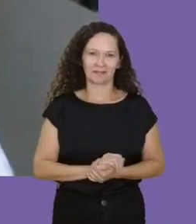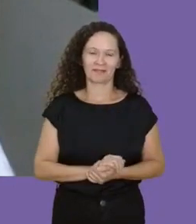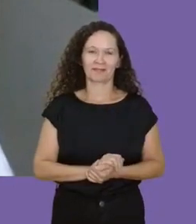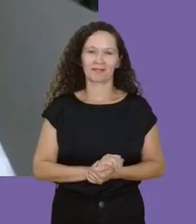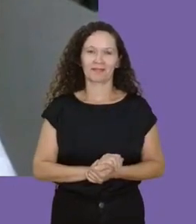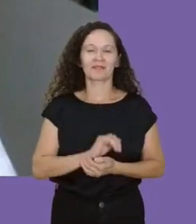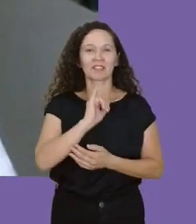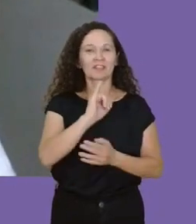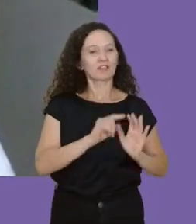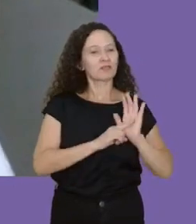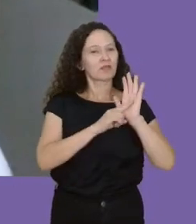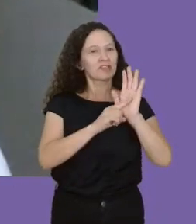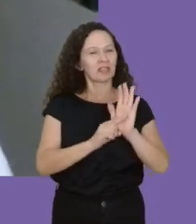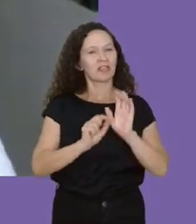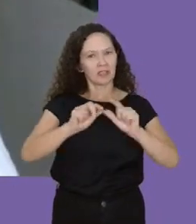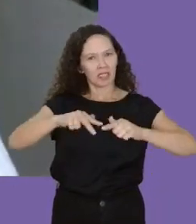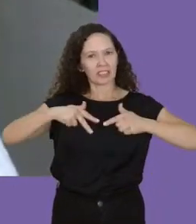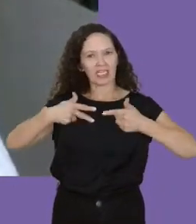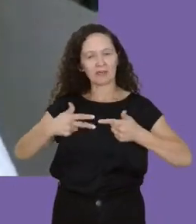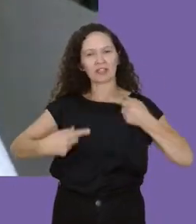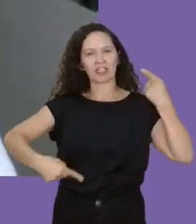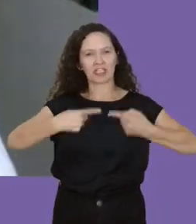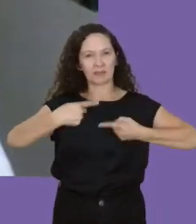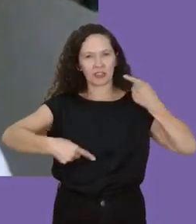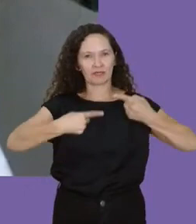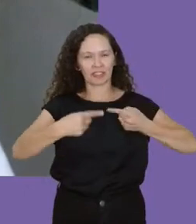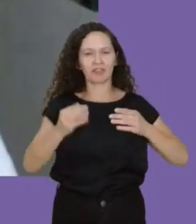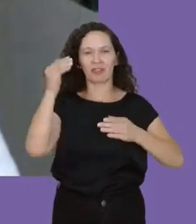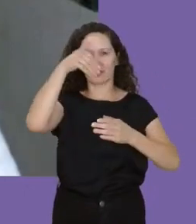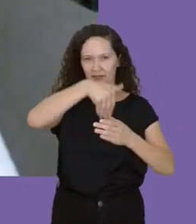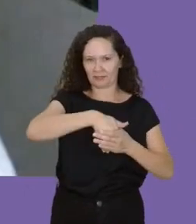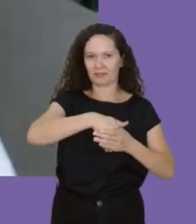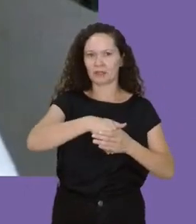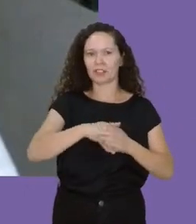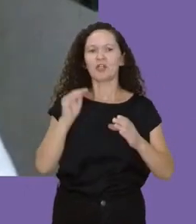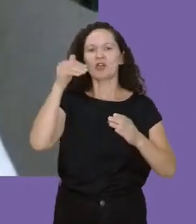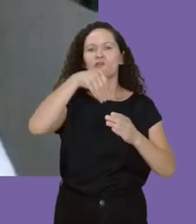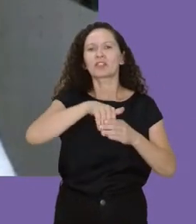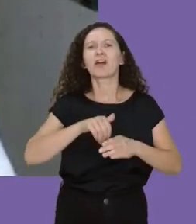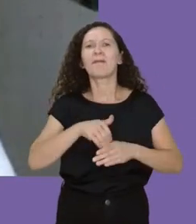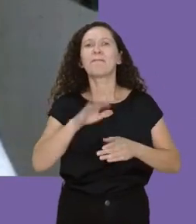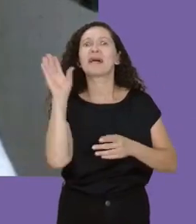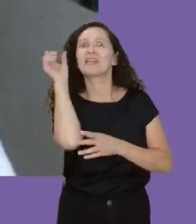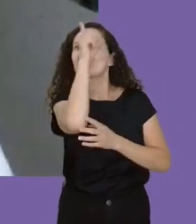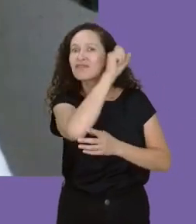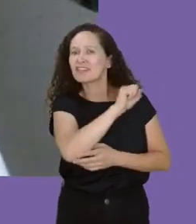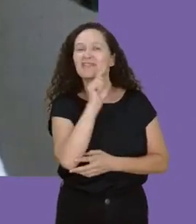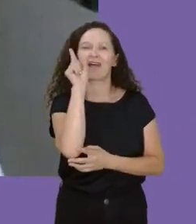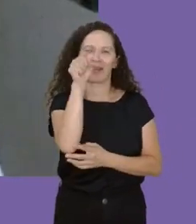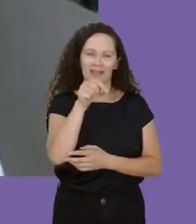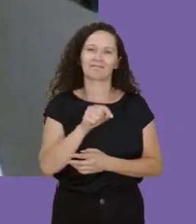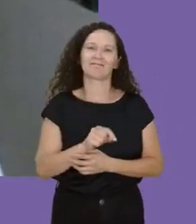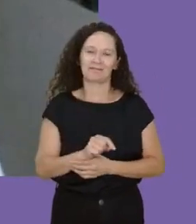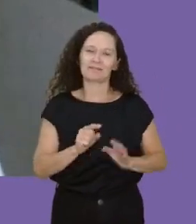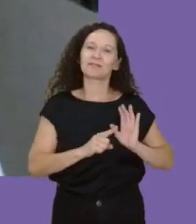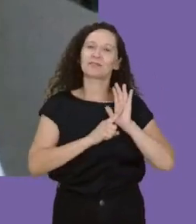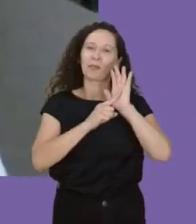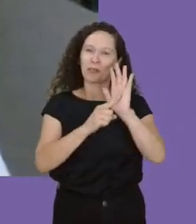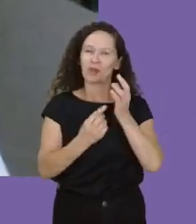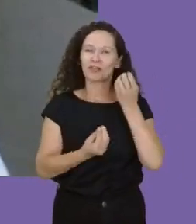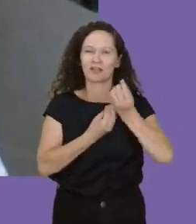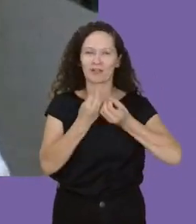se colocar como uma militante política, se eleger, e se eleger mais difícil ainda, né? Isso mostra o